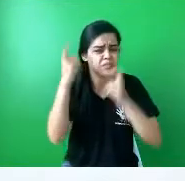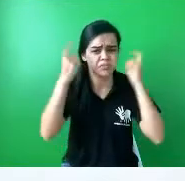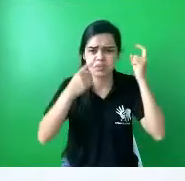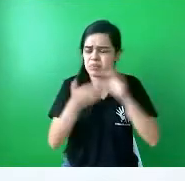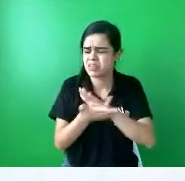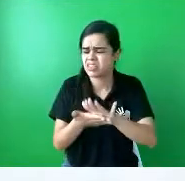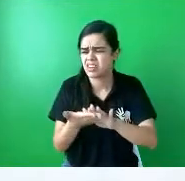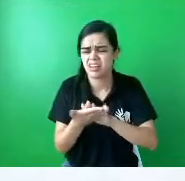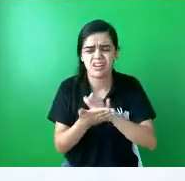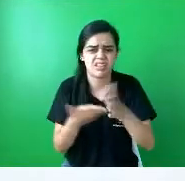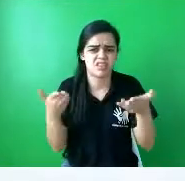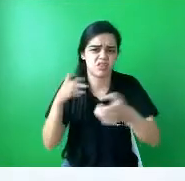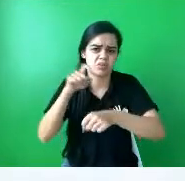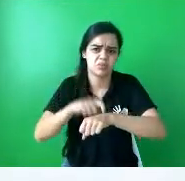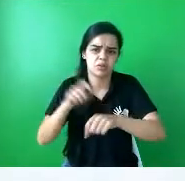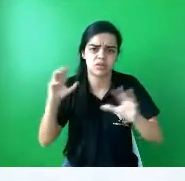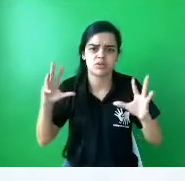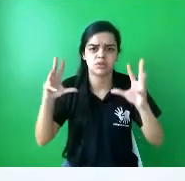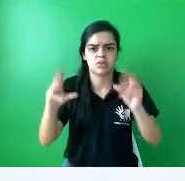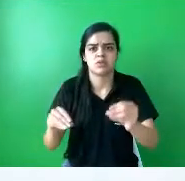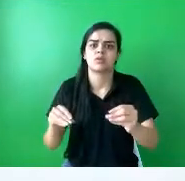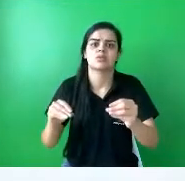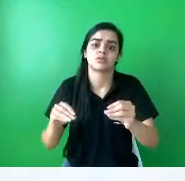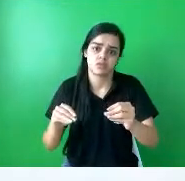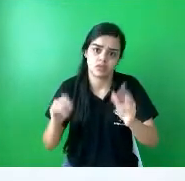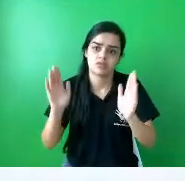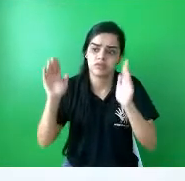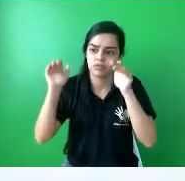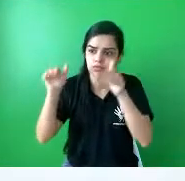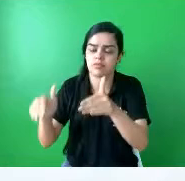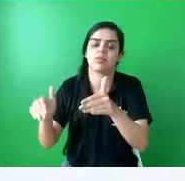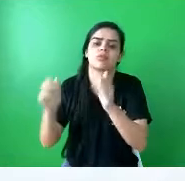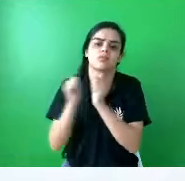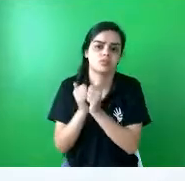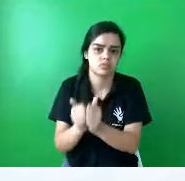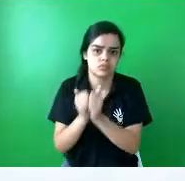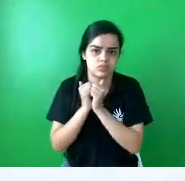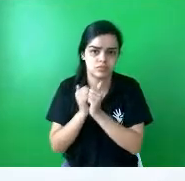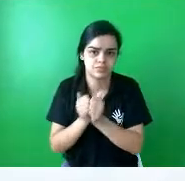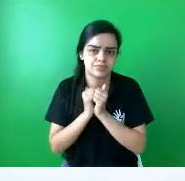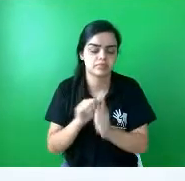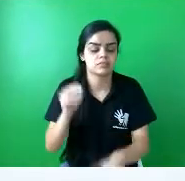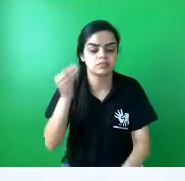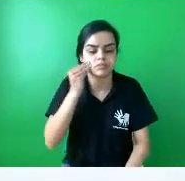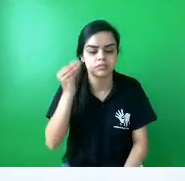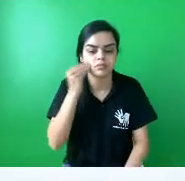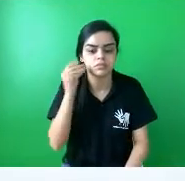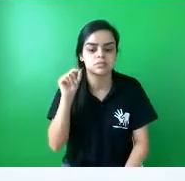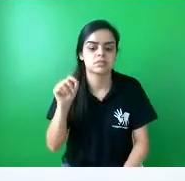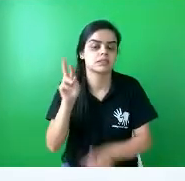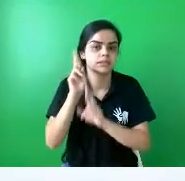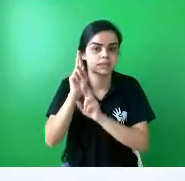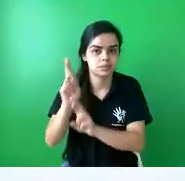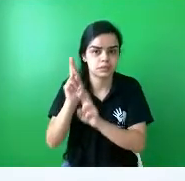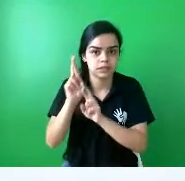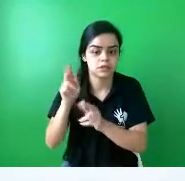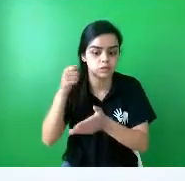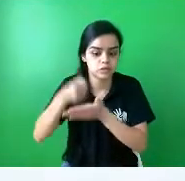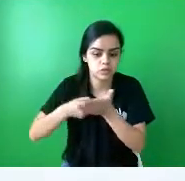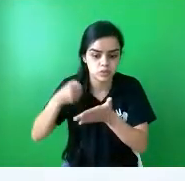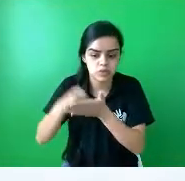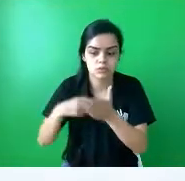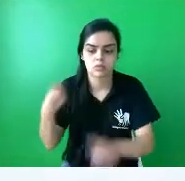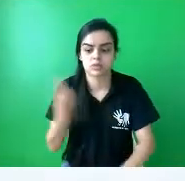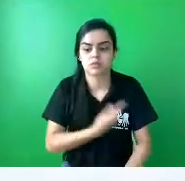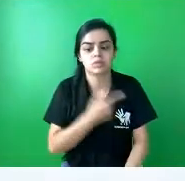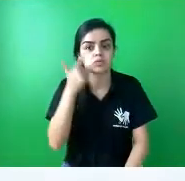forma. Acredito que todo mundo aqui está voltado para o mesmo lado, tentando, esperando e lutando para que a gente